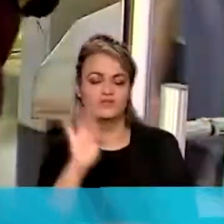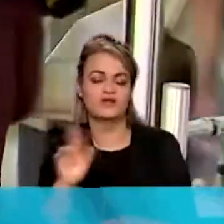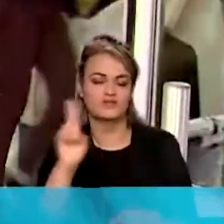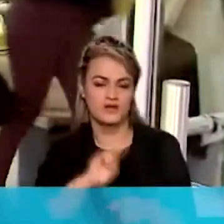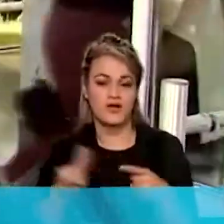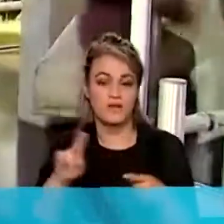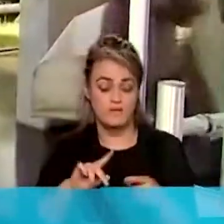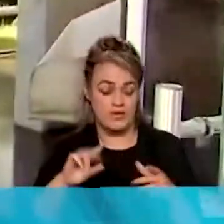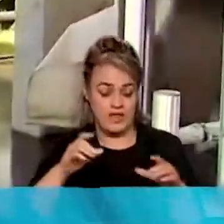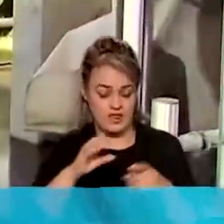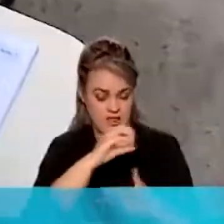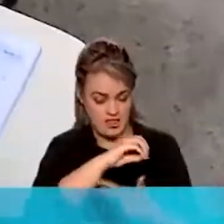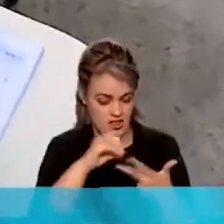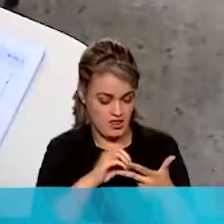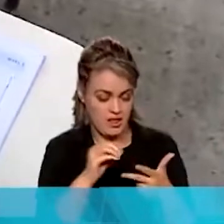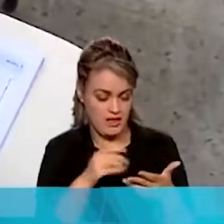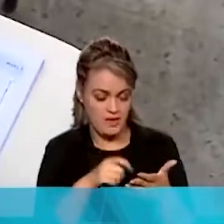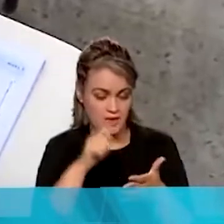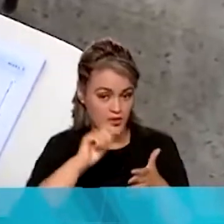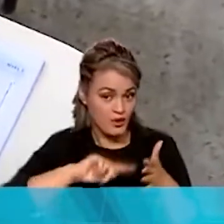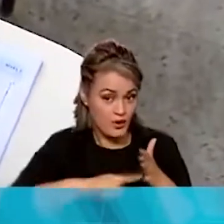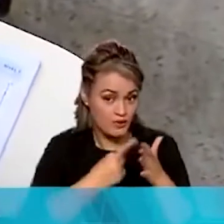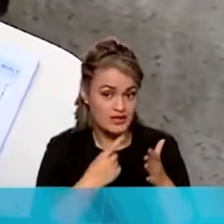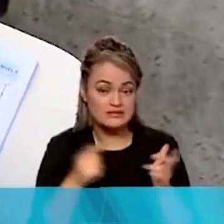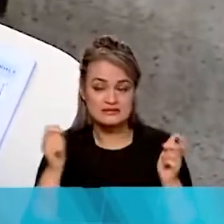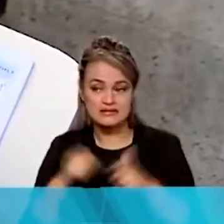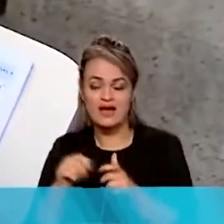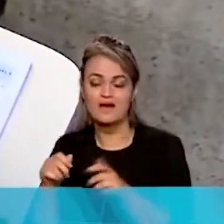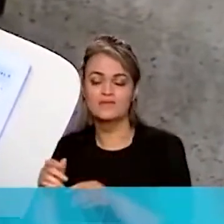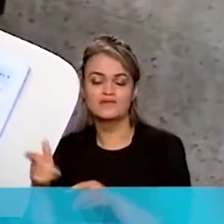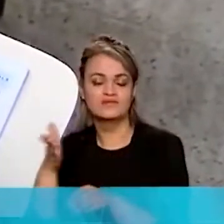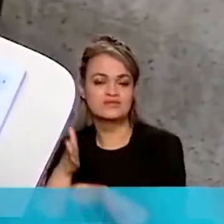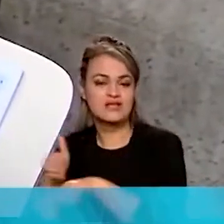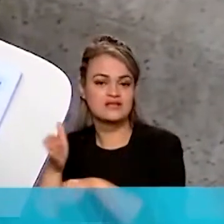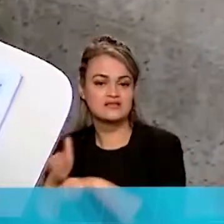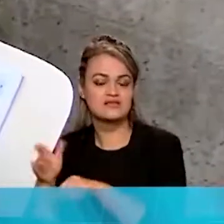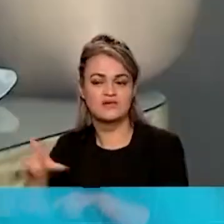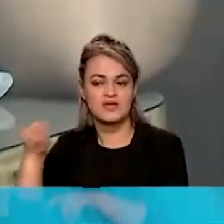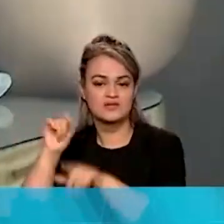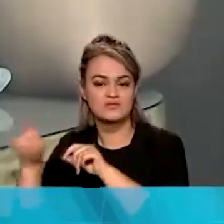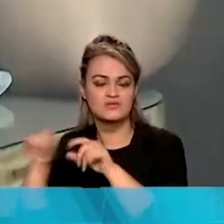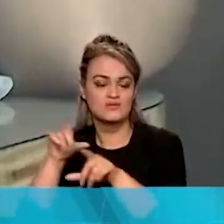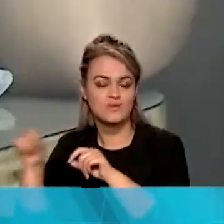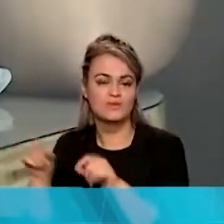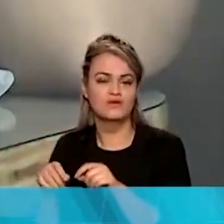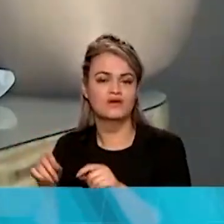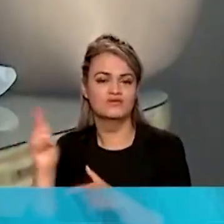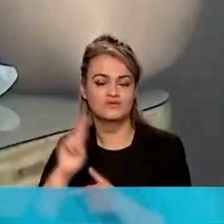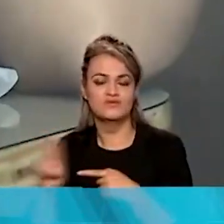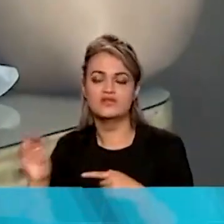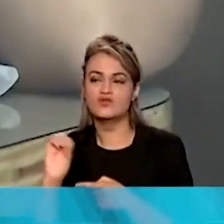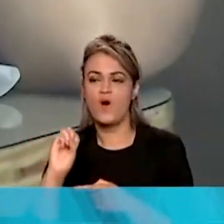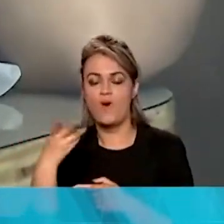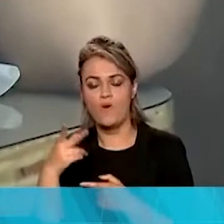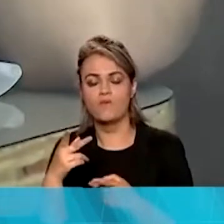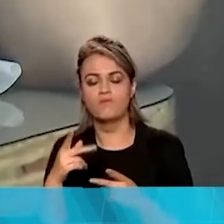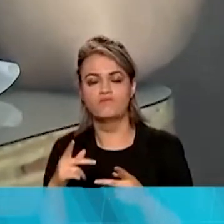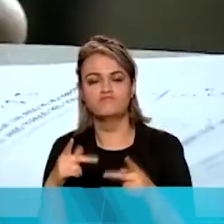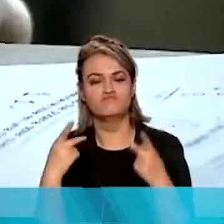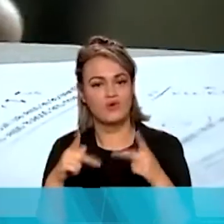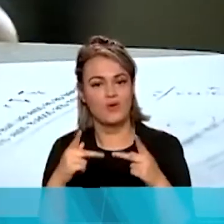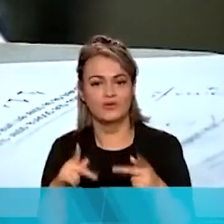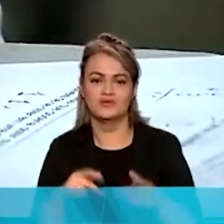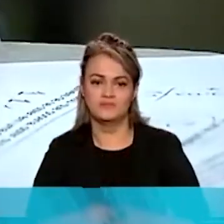a demissão de dupla Asus ao cargo ocorre há menos de quatro meses da aplicação do exame será nos dias